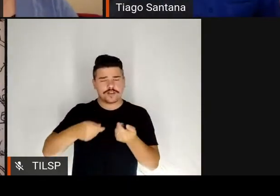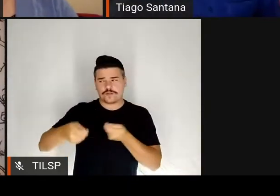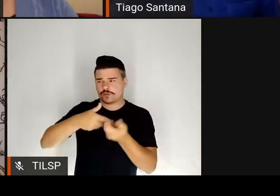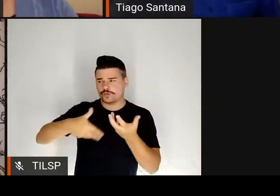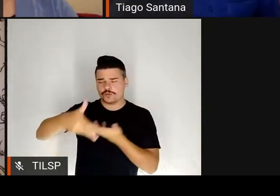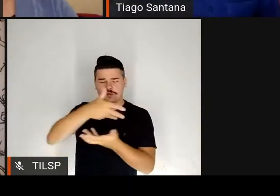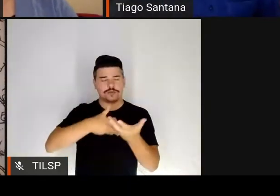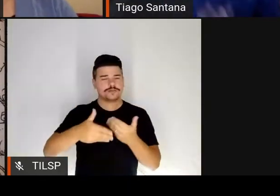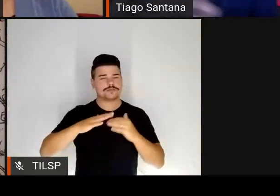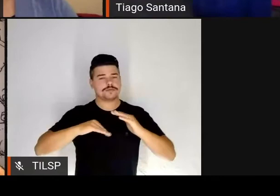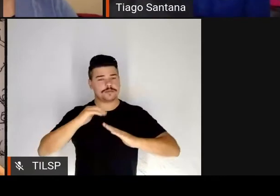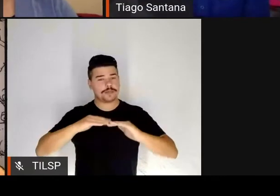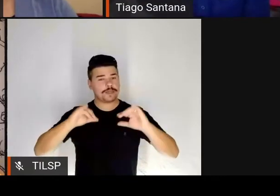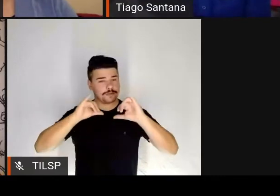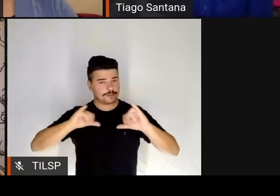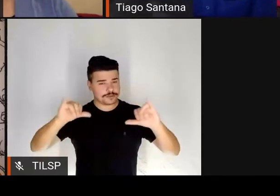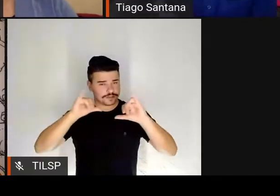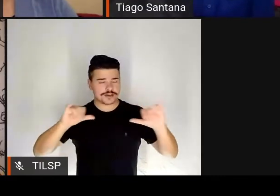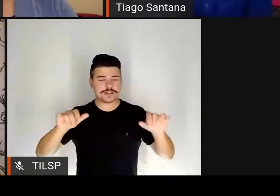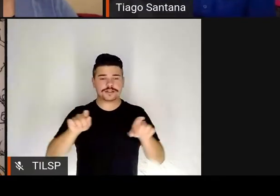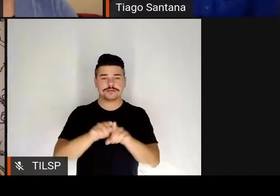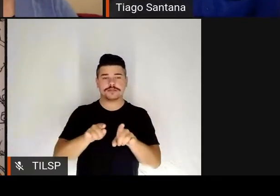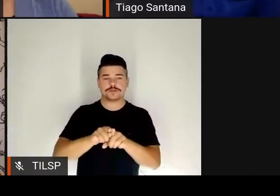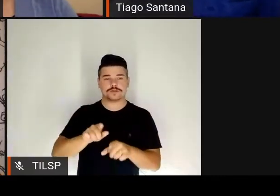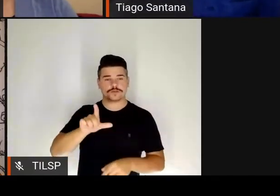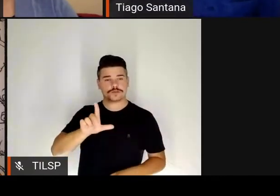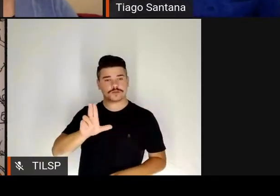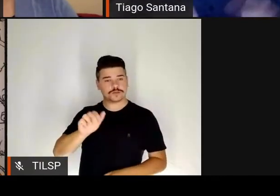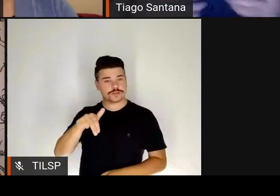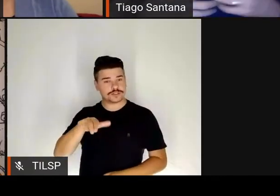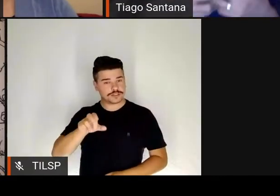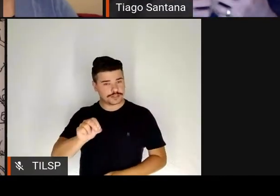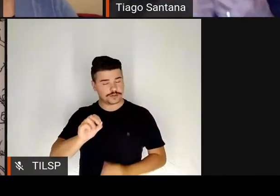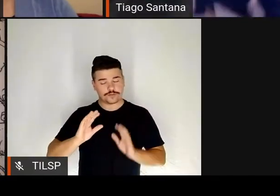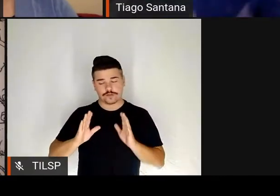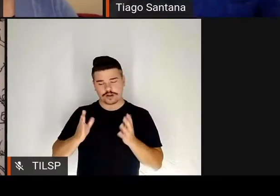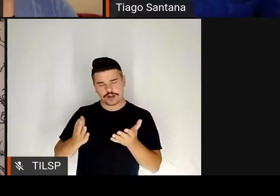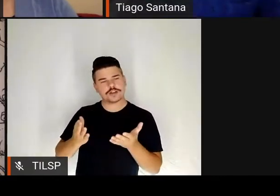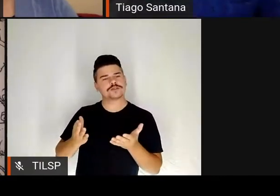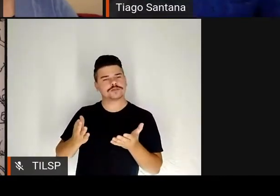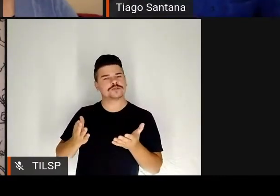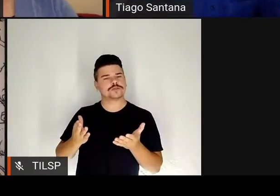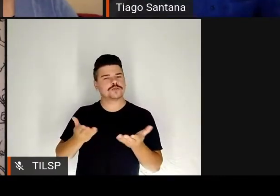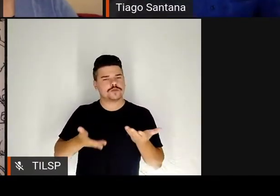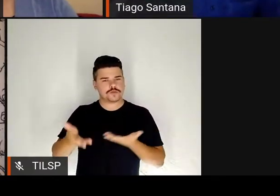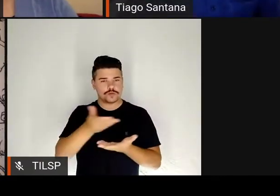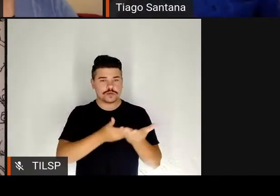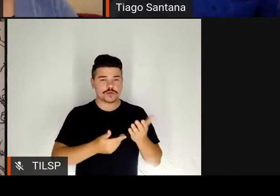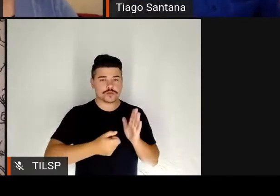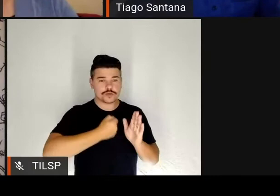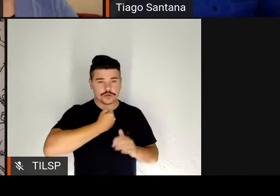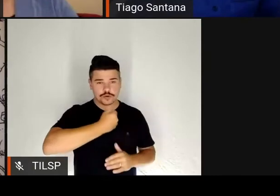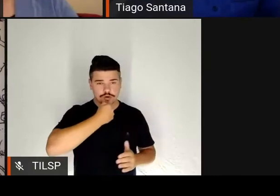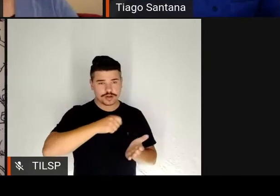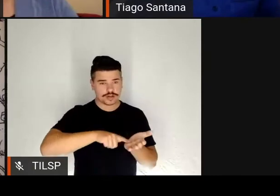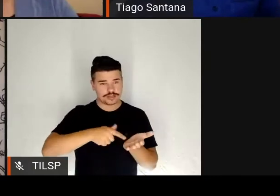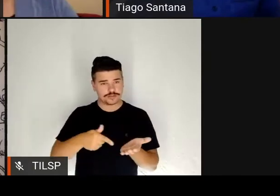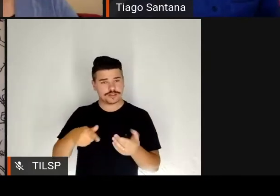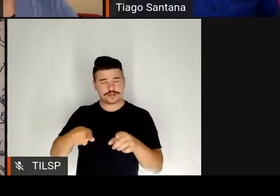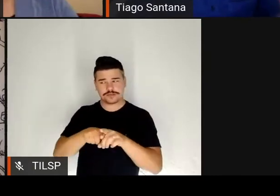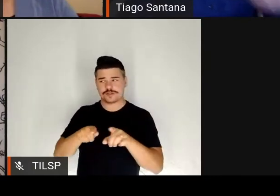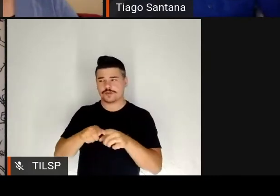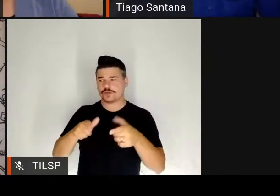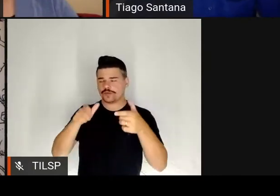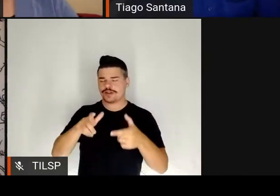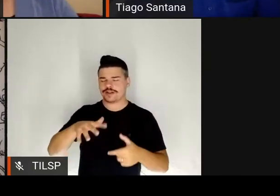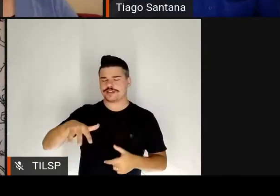da publicidade, né, e o Luciano, né, no campo do fotojornalismo. São dois ícones assim, da fotografia no Ceará que eu acho que deram